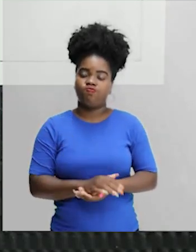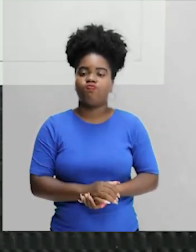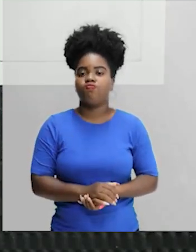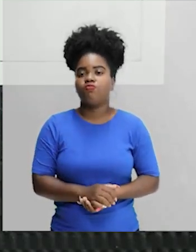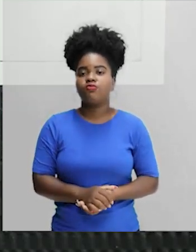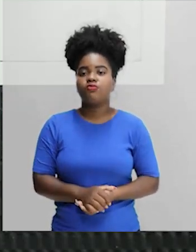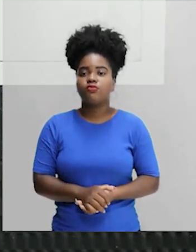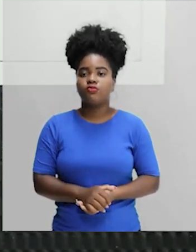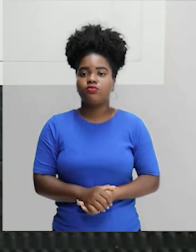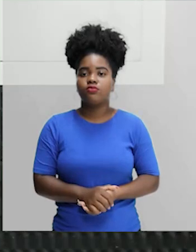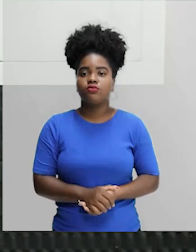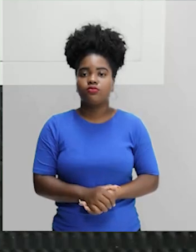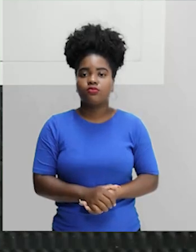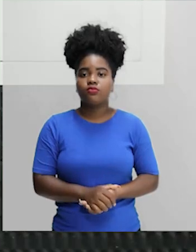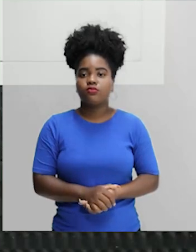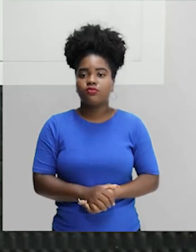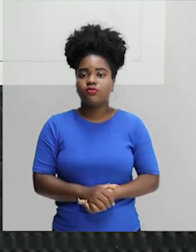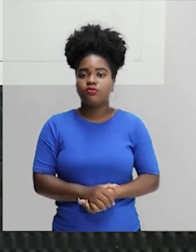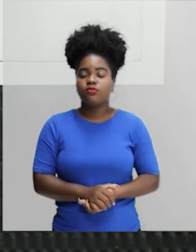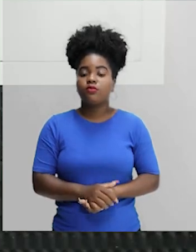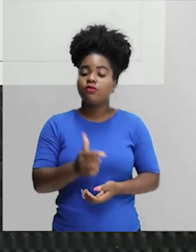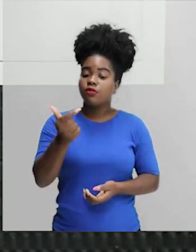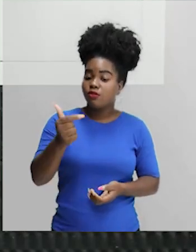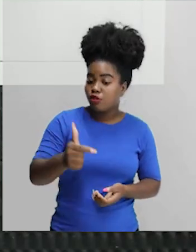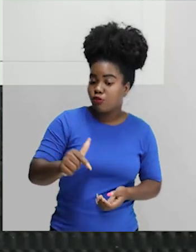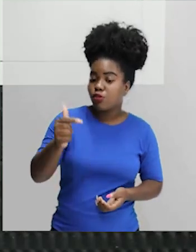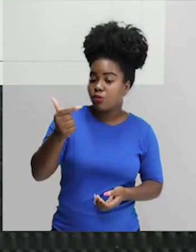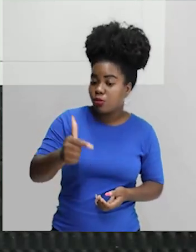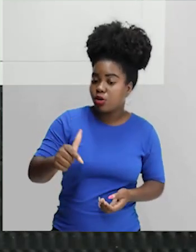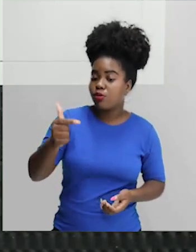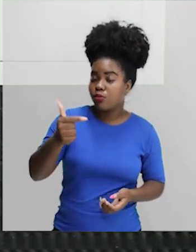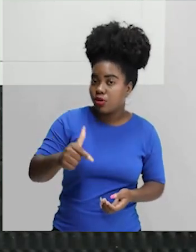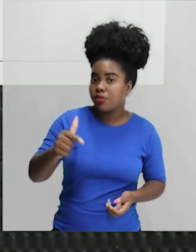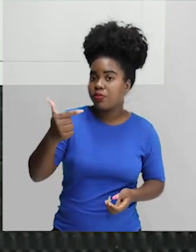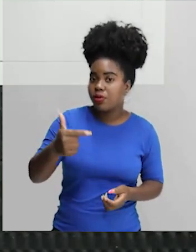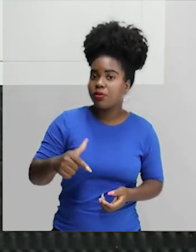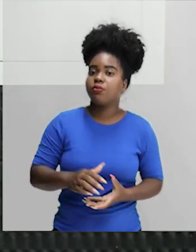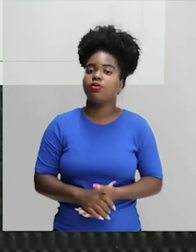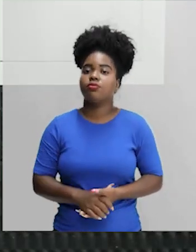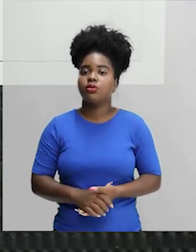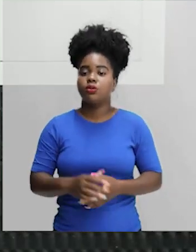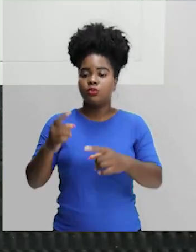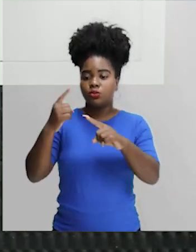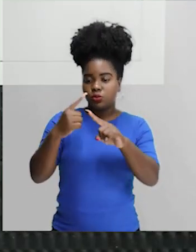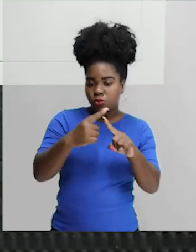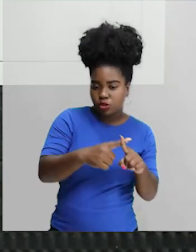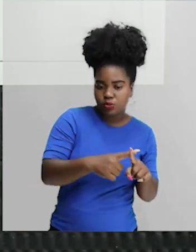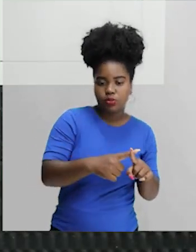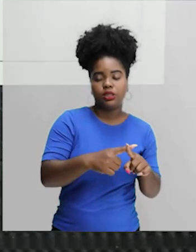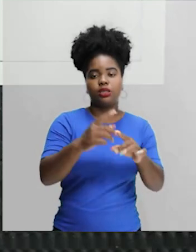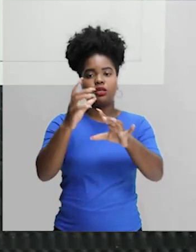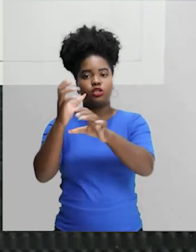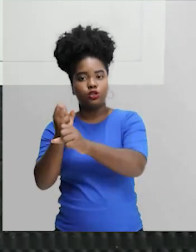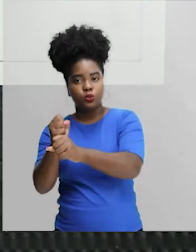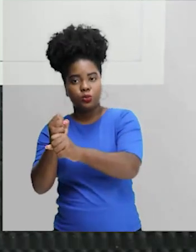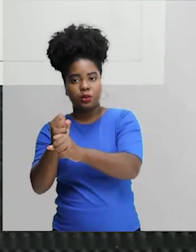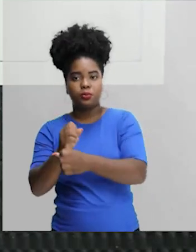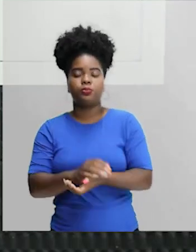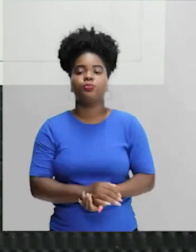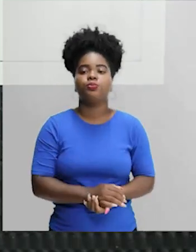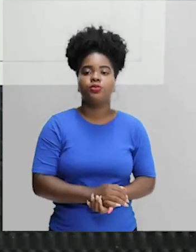Certo? Aí nós vamos repetir, né? Multiplica e soma com o resto, né? Então,